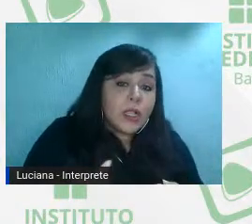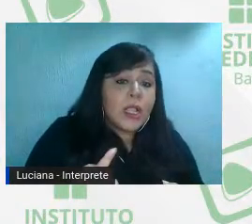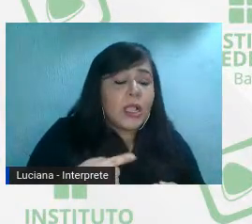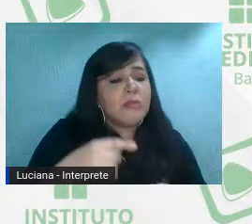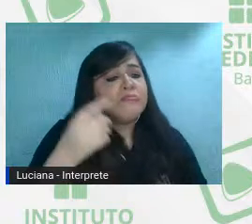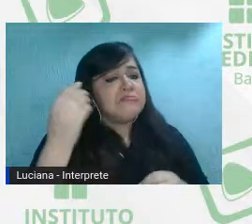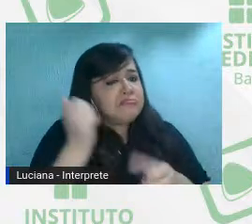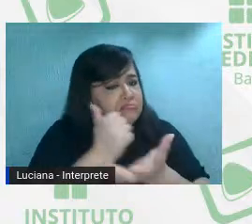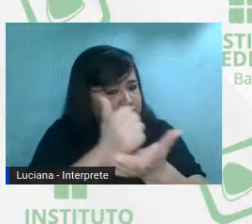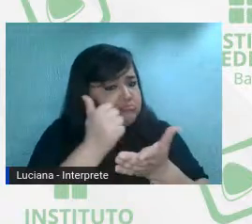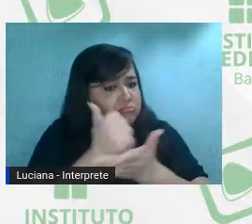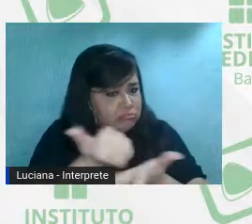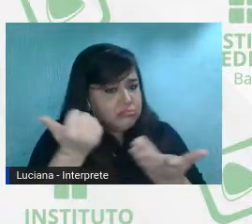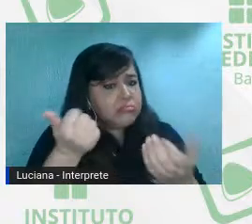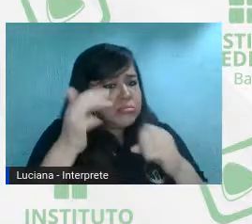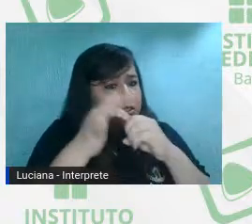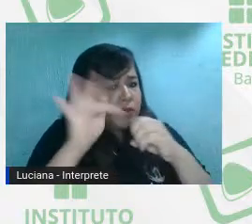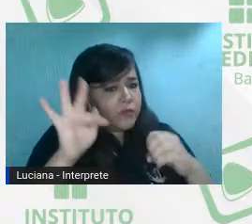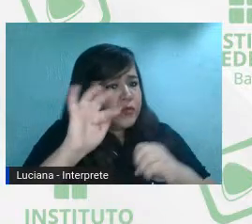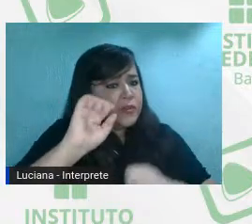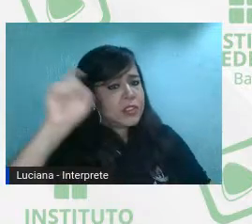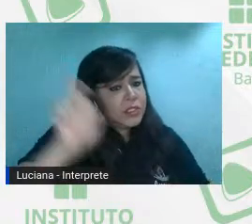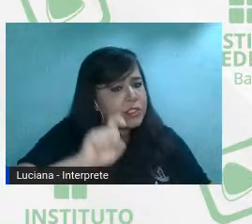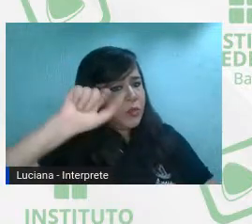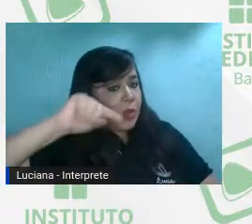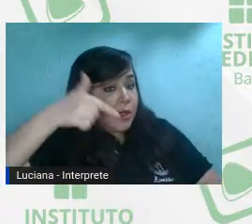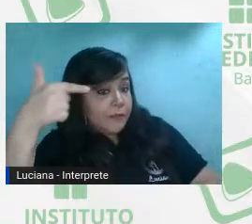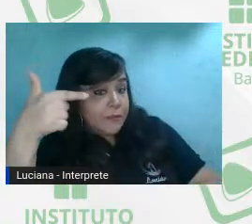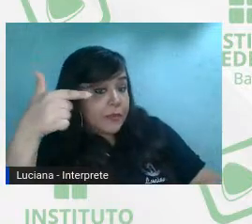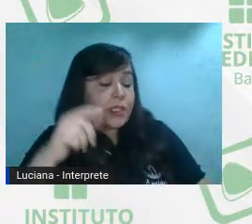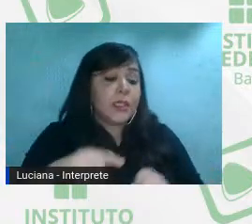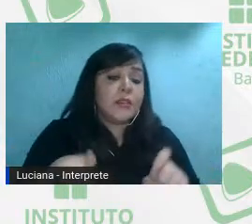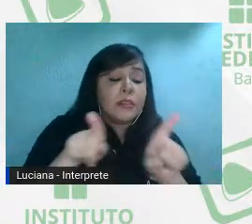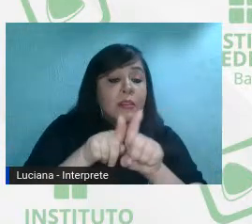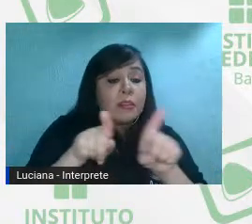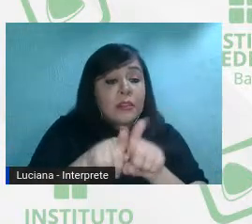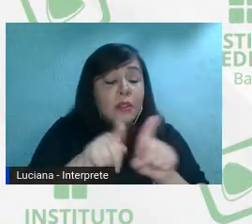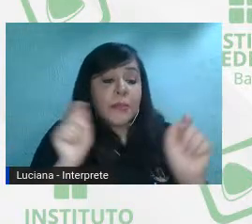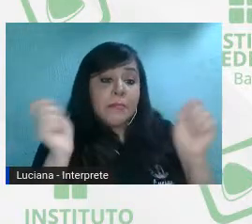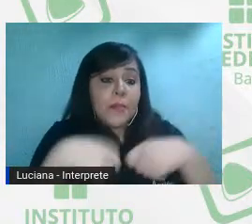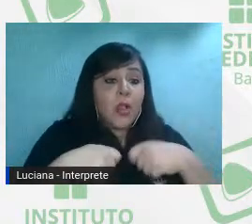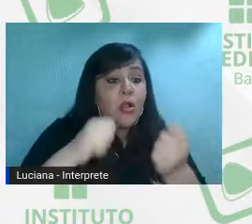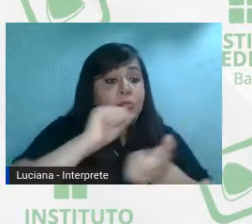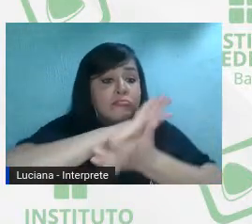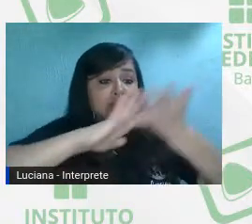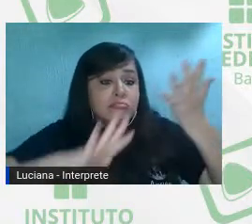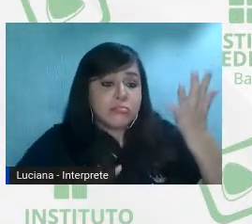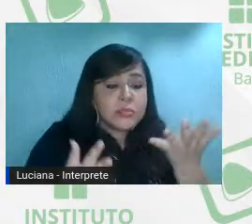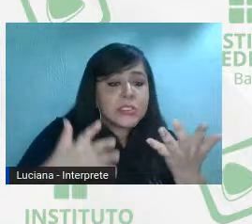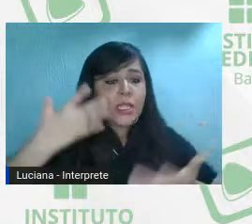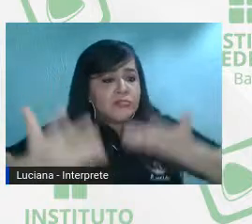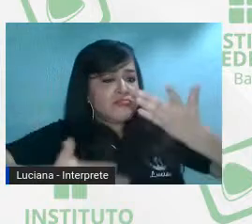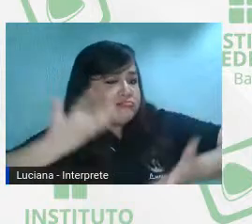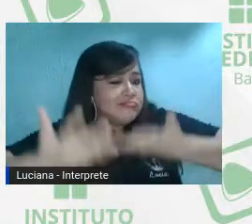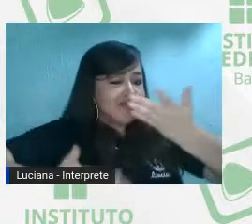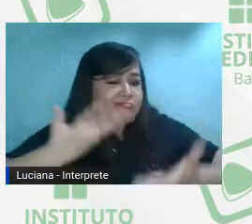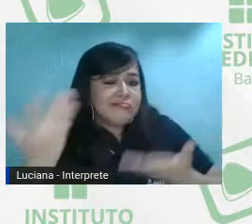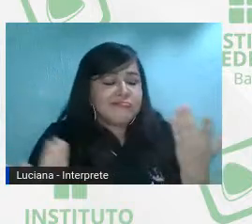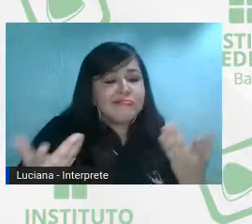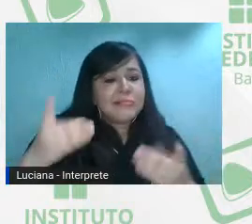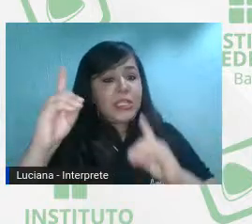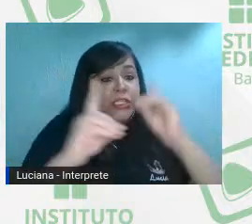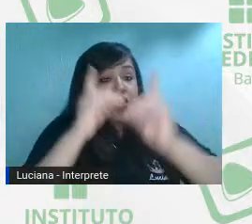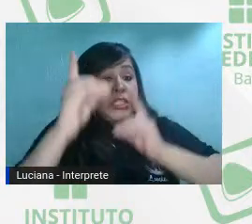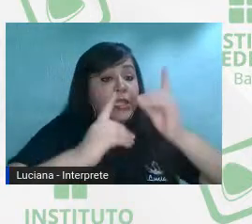né? E também poderíamos fazer atividades mais interativas entre os alunos,